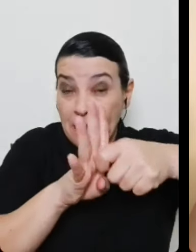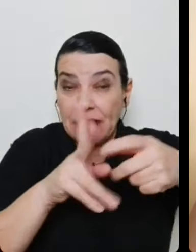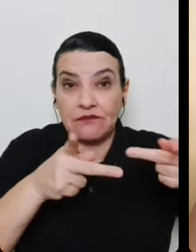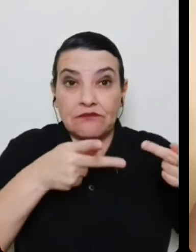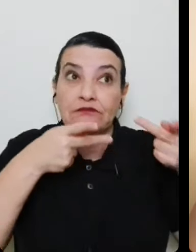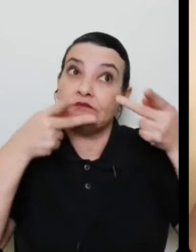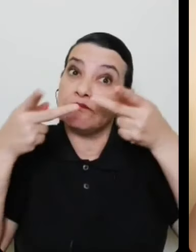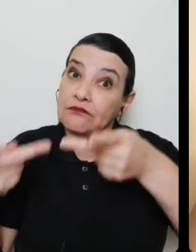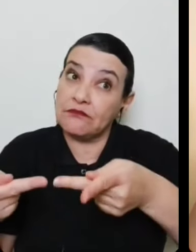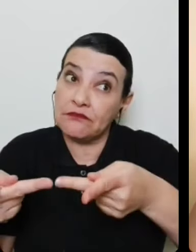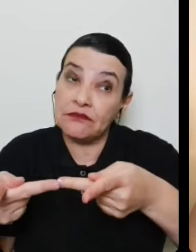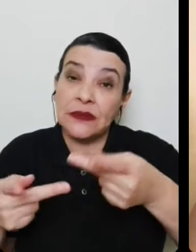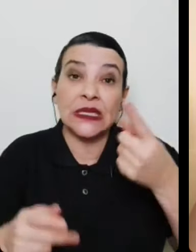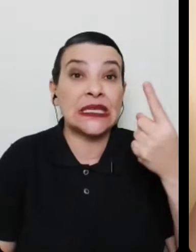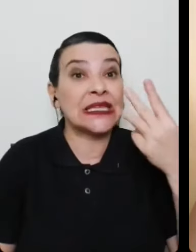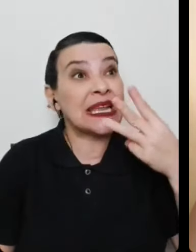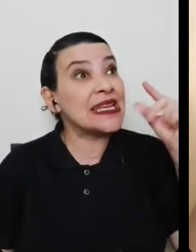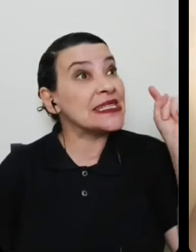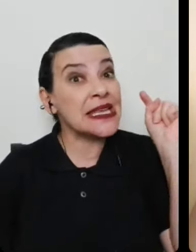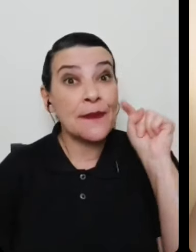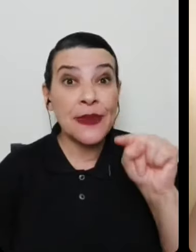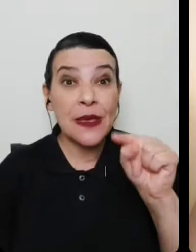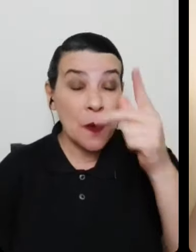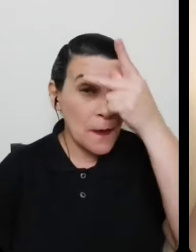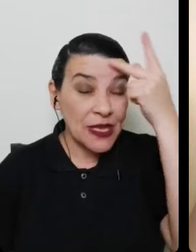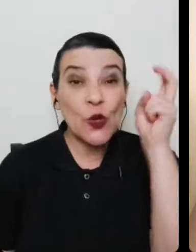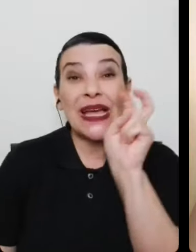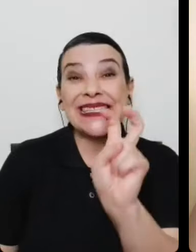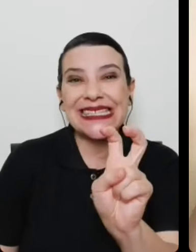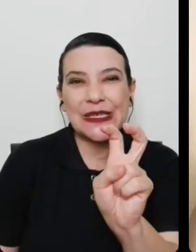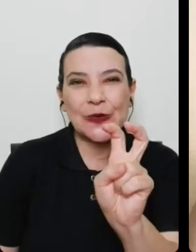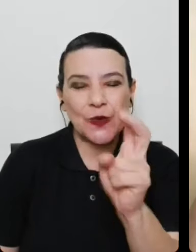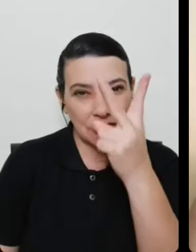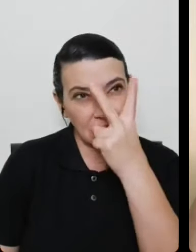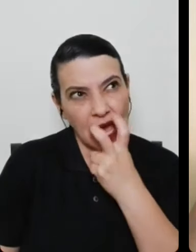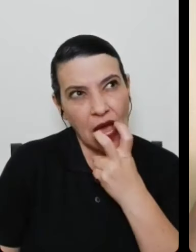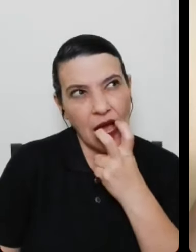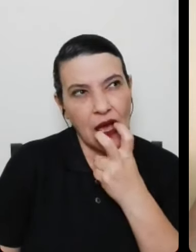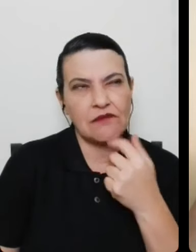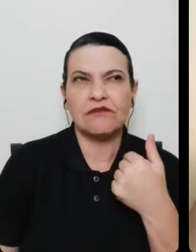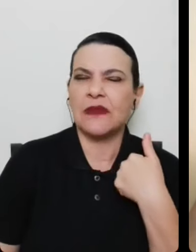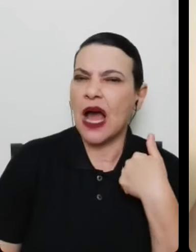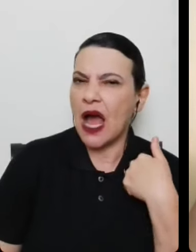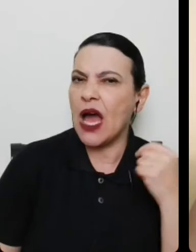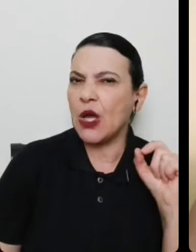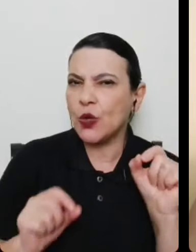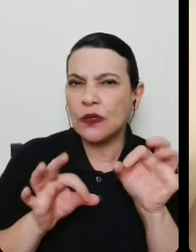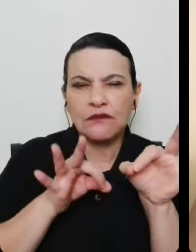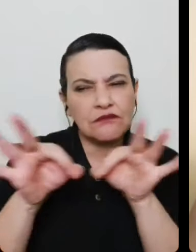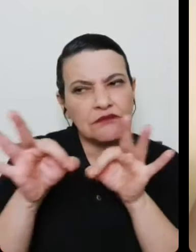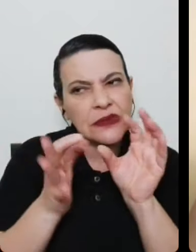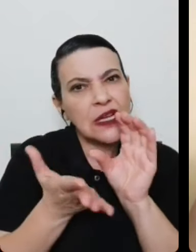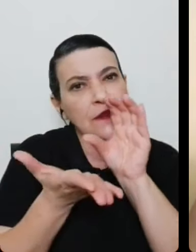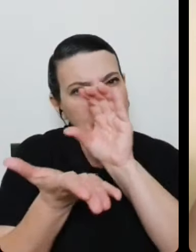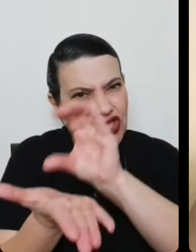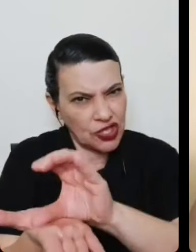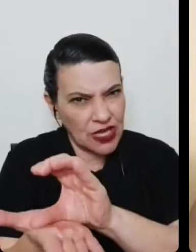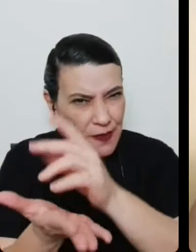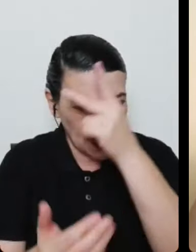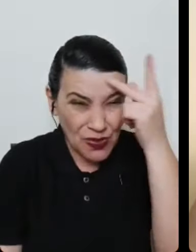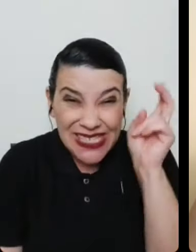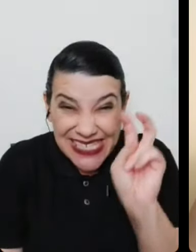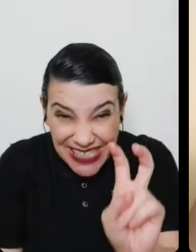eu recebo desses 13 mil, 5 pessoas cegas. Então, eu vou fazer um investimento desse para 5